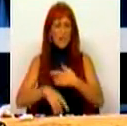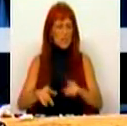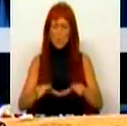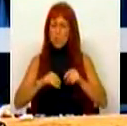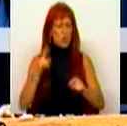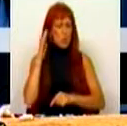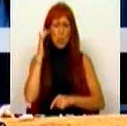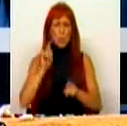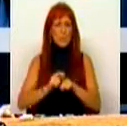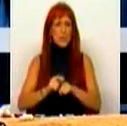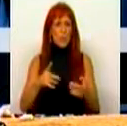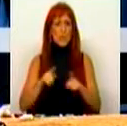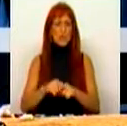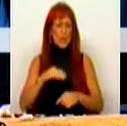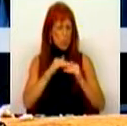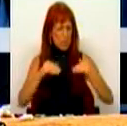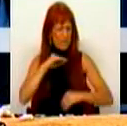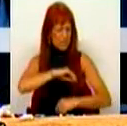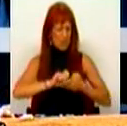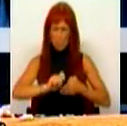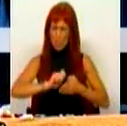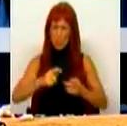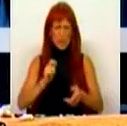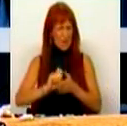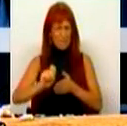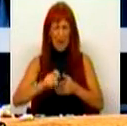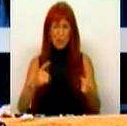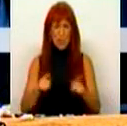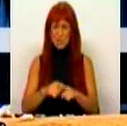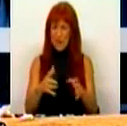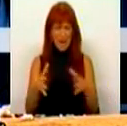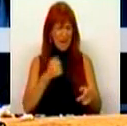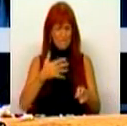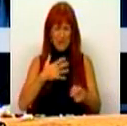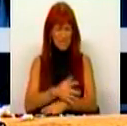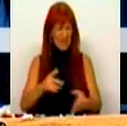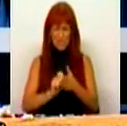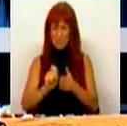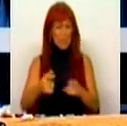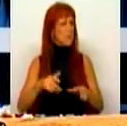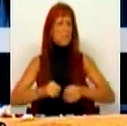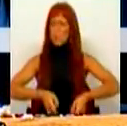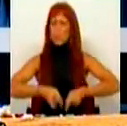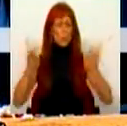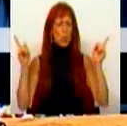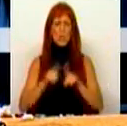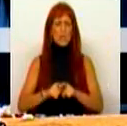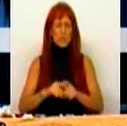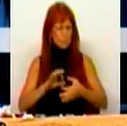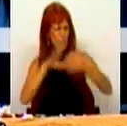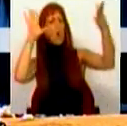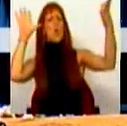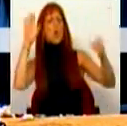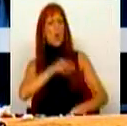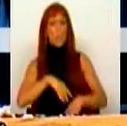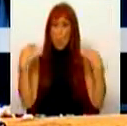admissível os níveis remuneratórios que vêm a ser pagos por essas grandes empresas. Não é admissível a disparidade